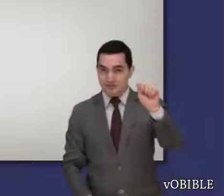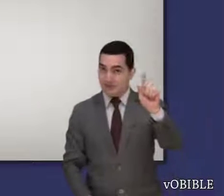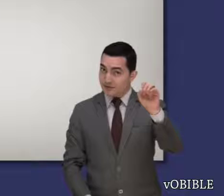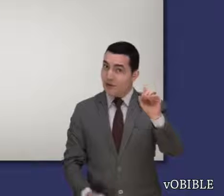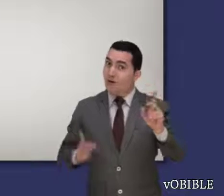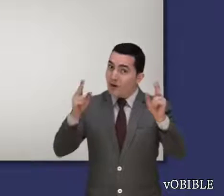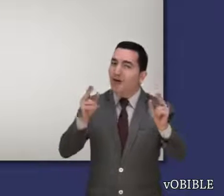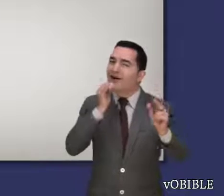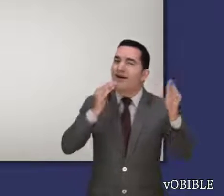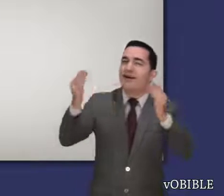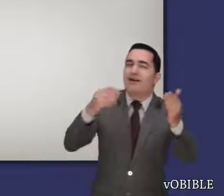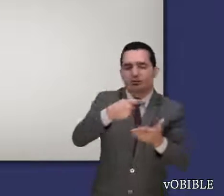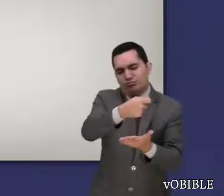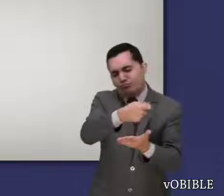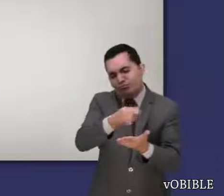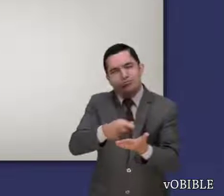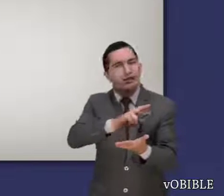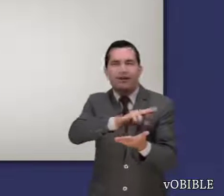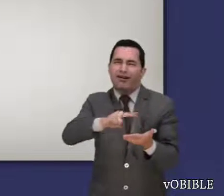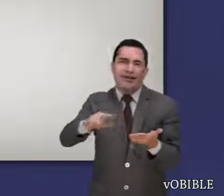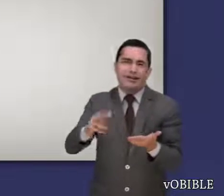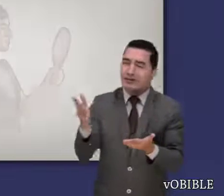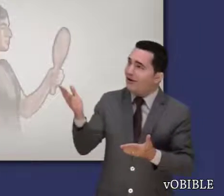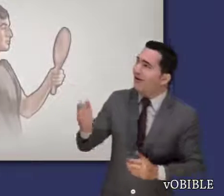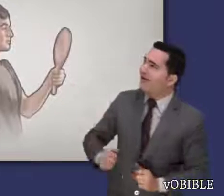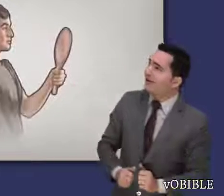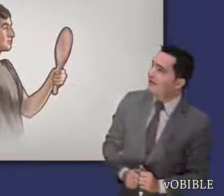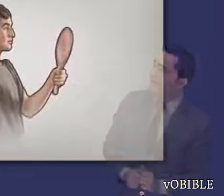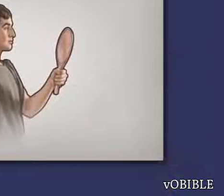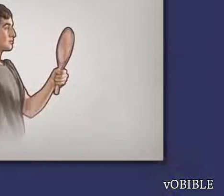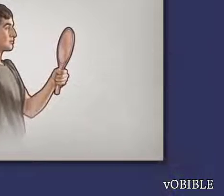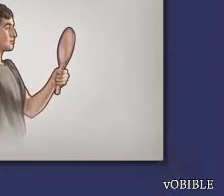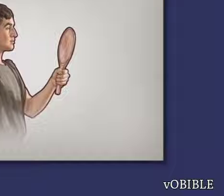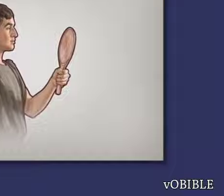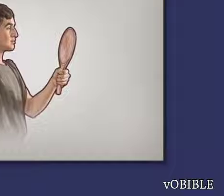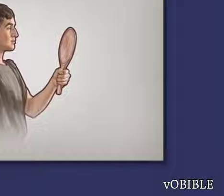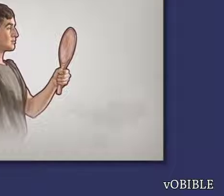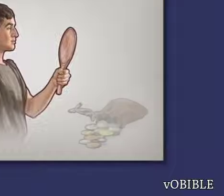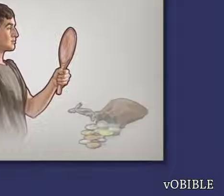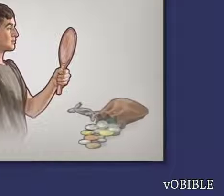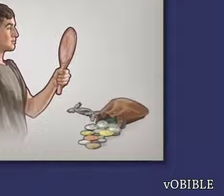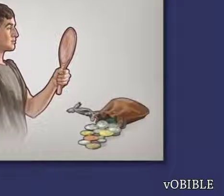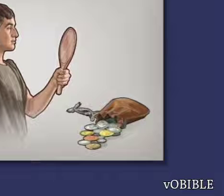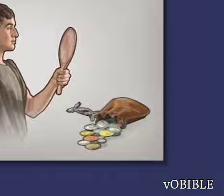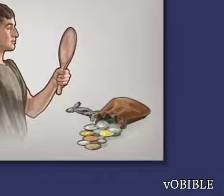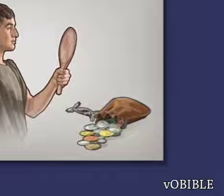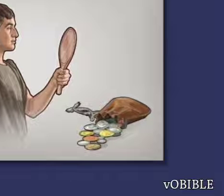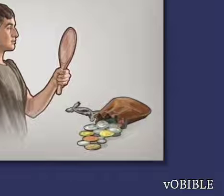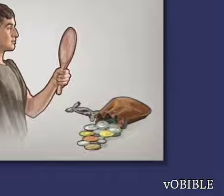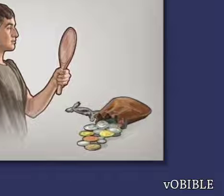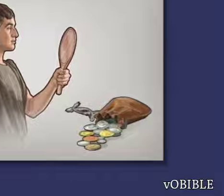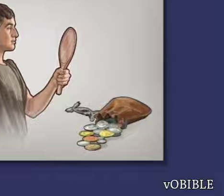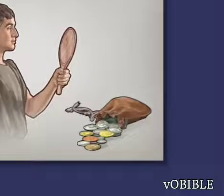mar, flores e árvores, um homem se olhando no espelho e riquezas materiais